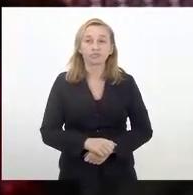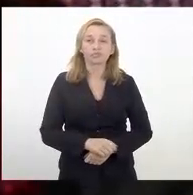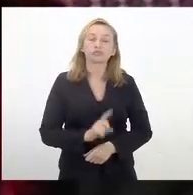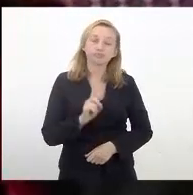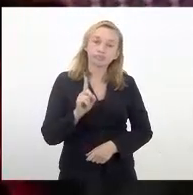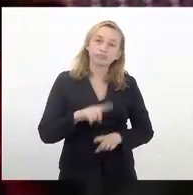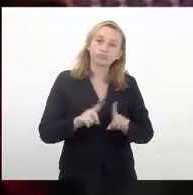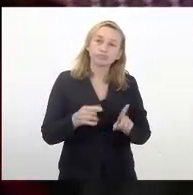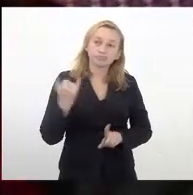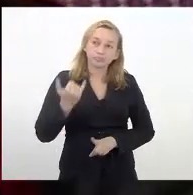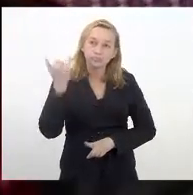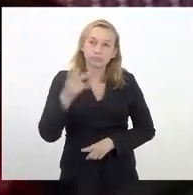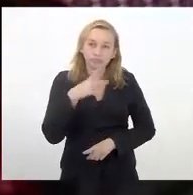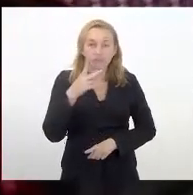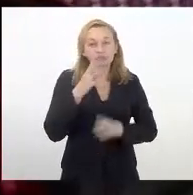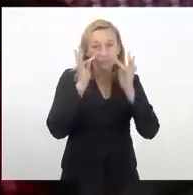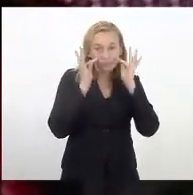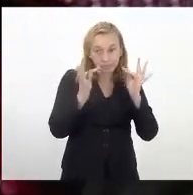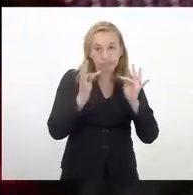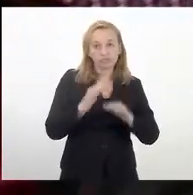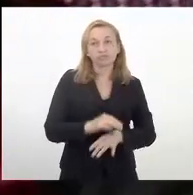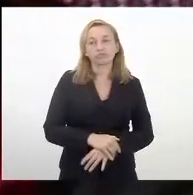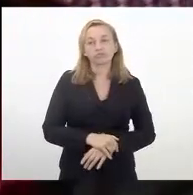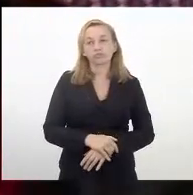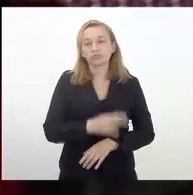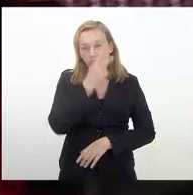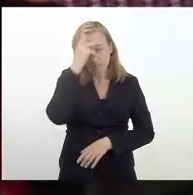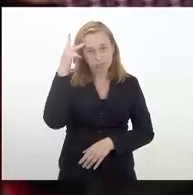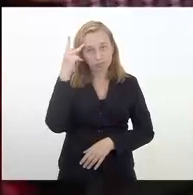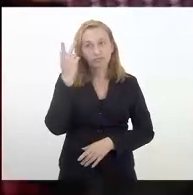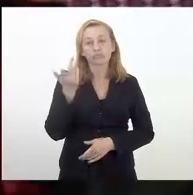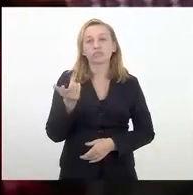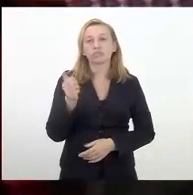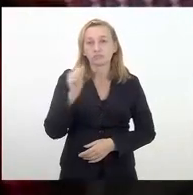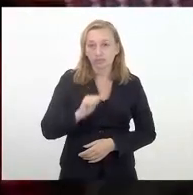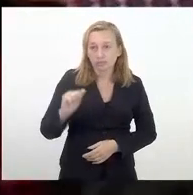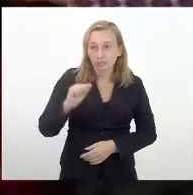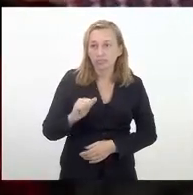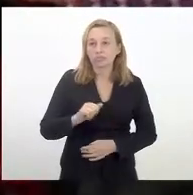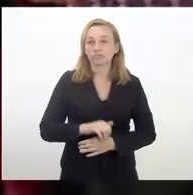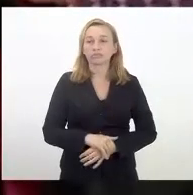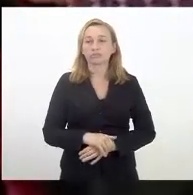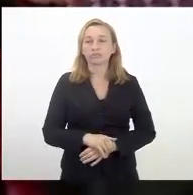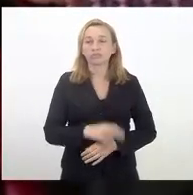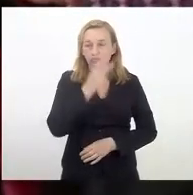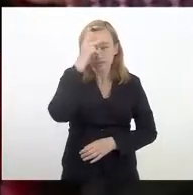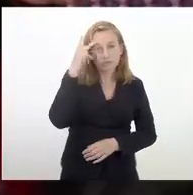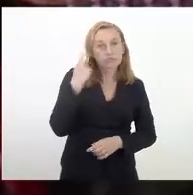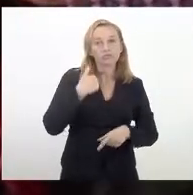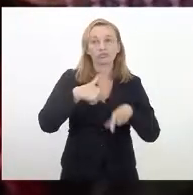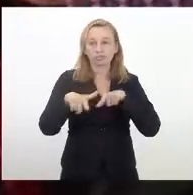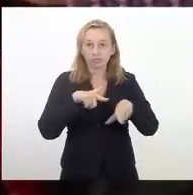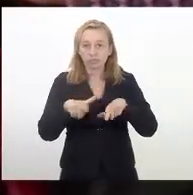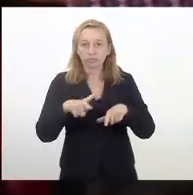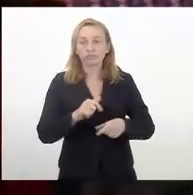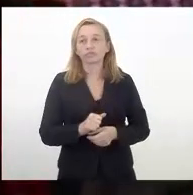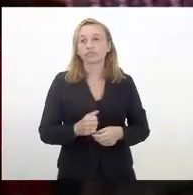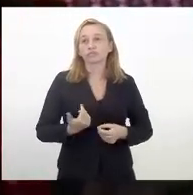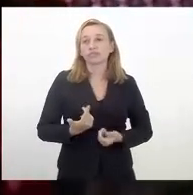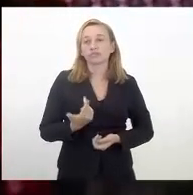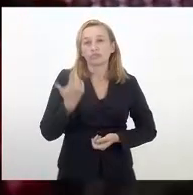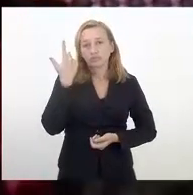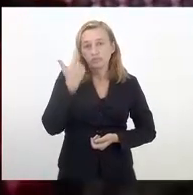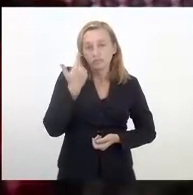mas é importante ressaltar Esse testemunho que vem das pessoas dessas assessorias das pessoas que trabalham das pessoas comuns